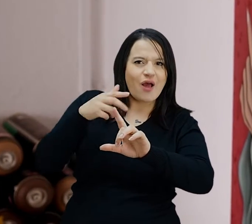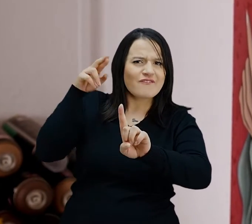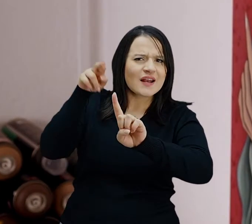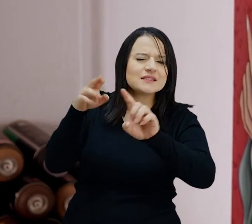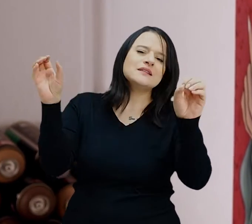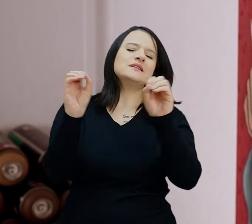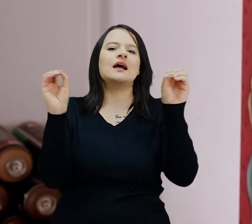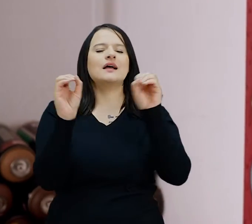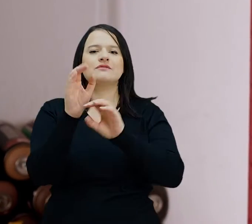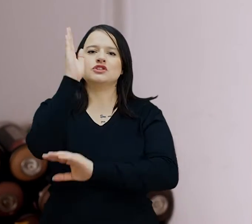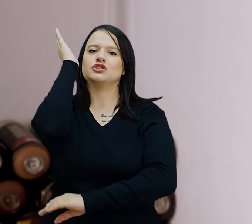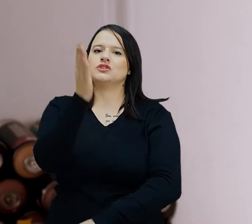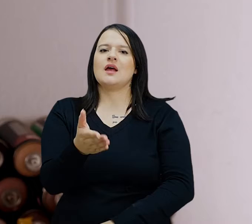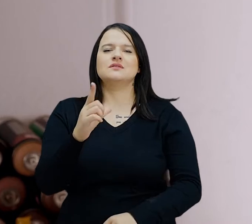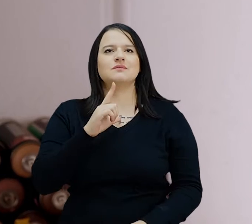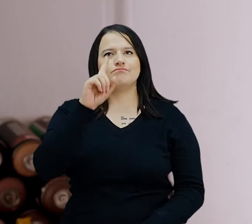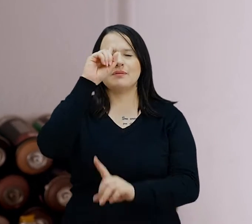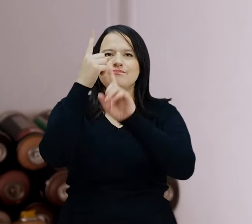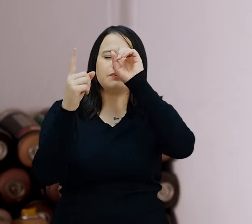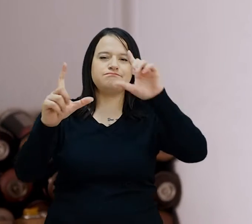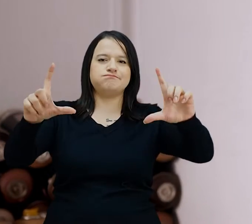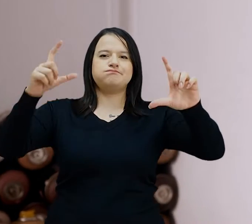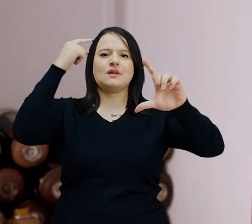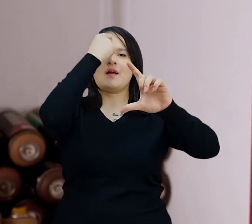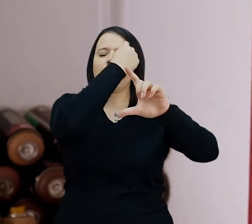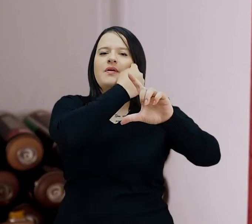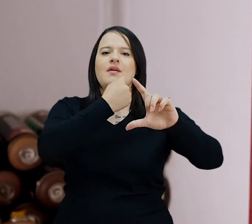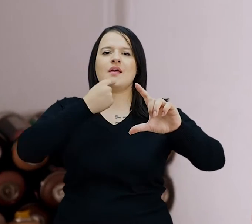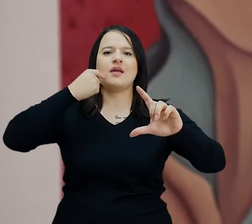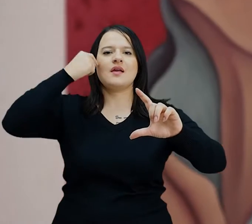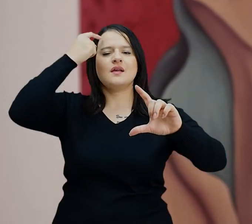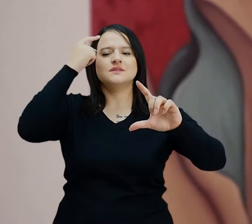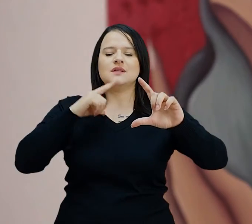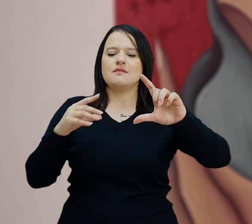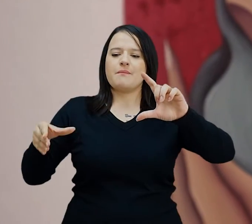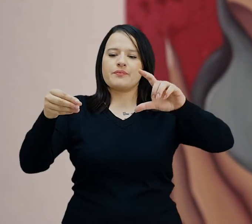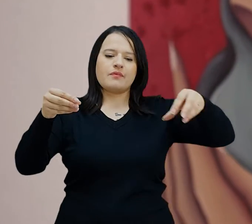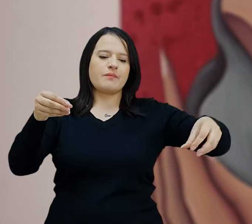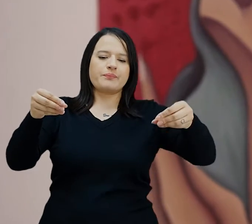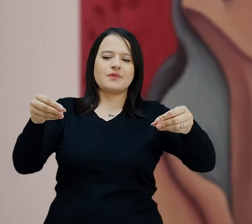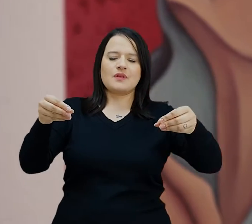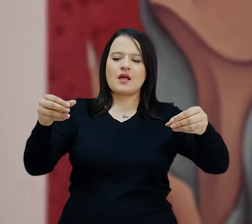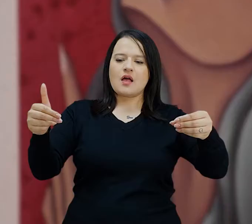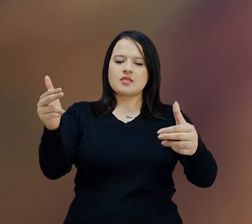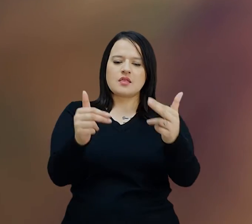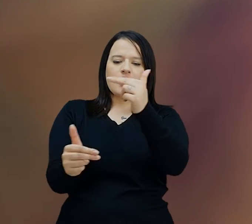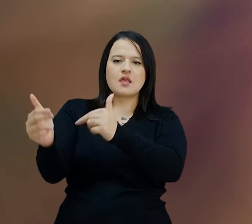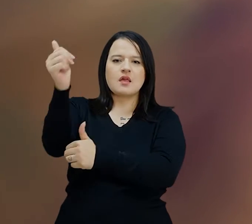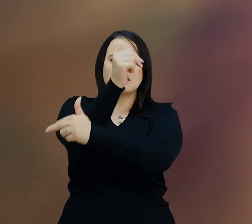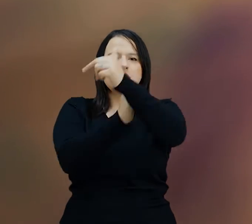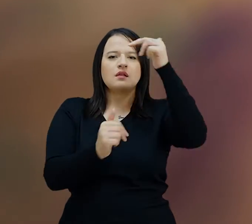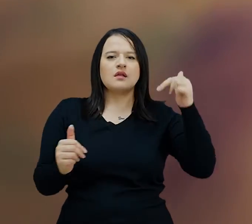eu não peguei referência nenhuma. Eu só, tipo, fiz as cabeças, coloquei as